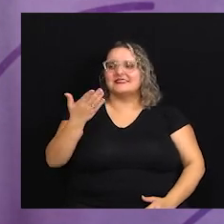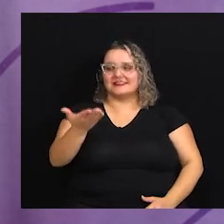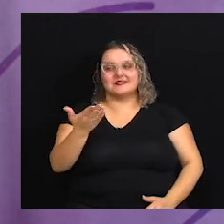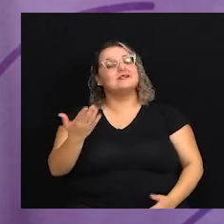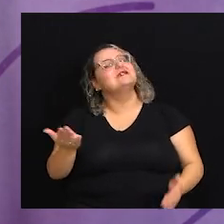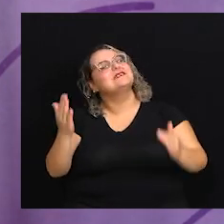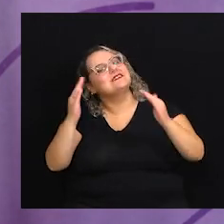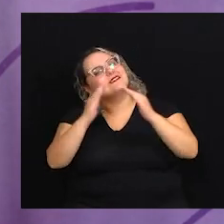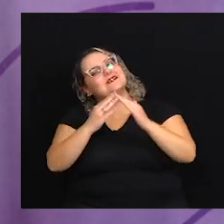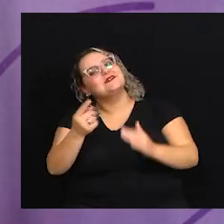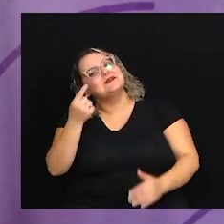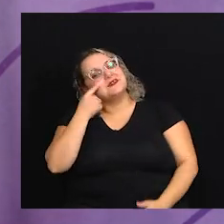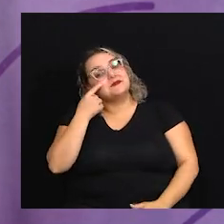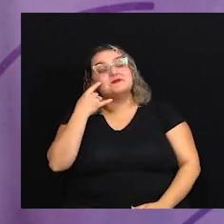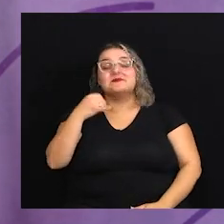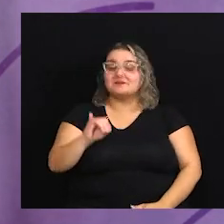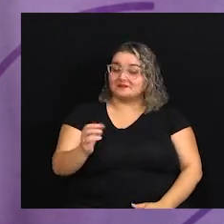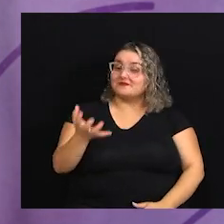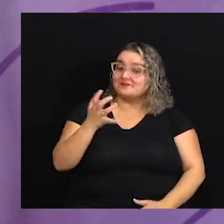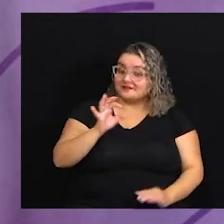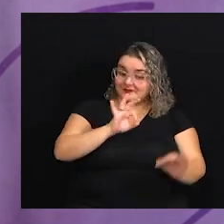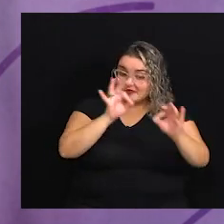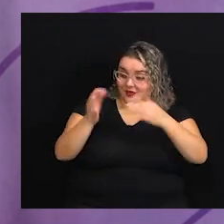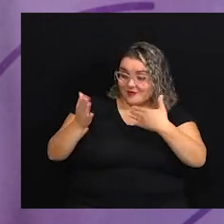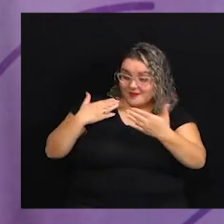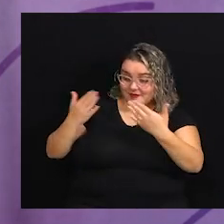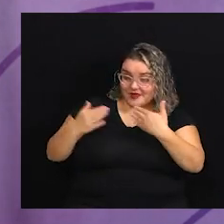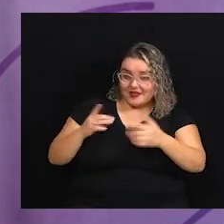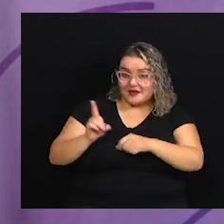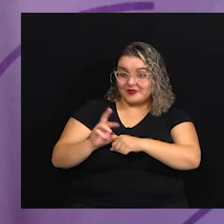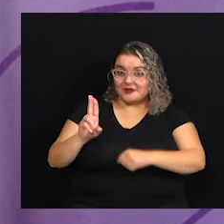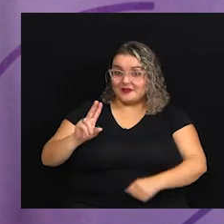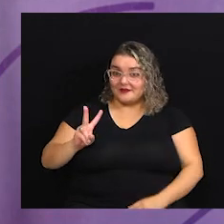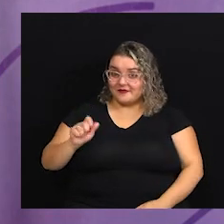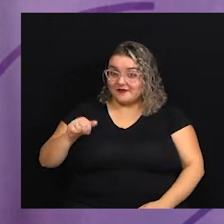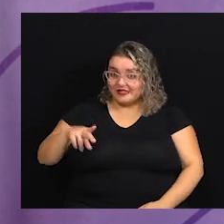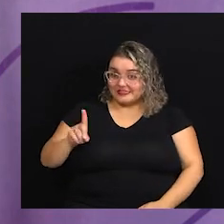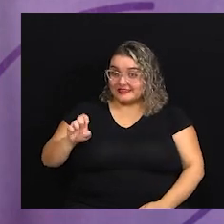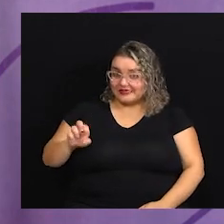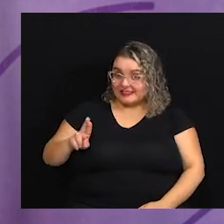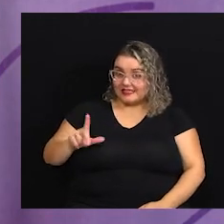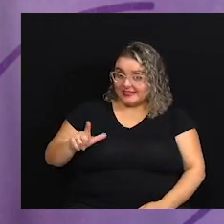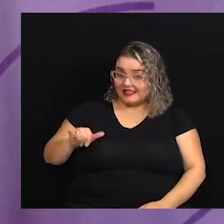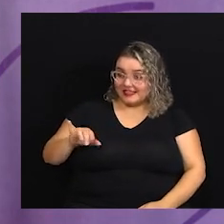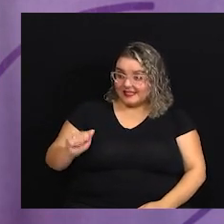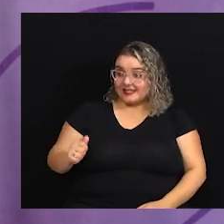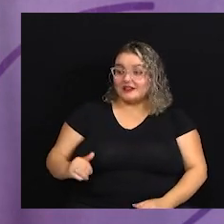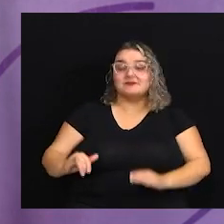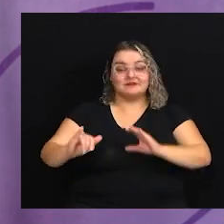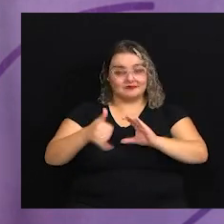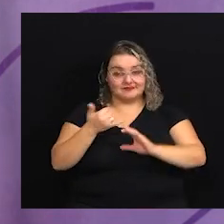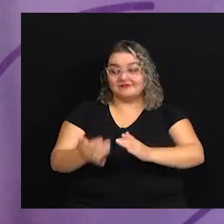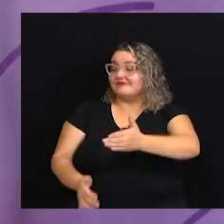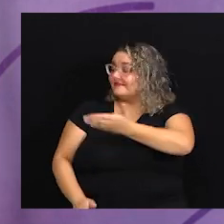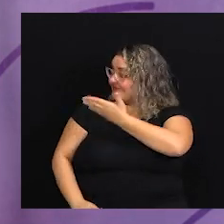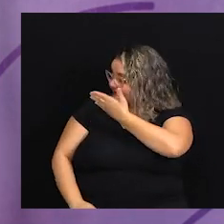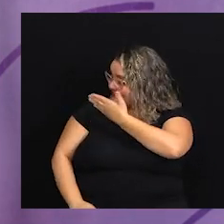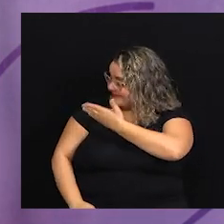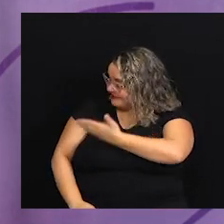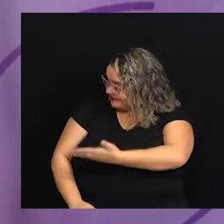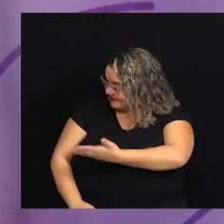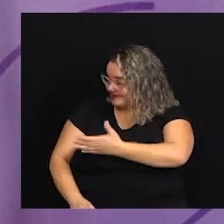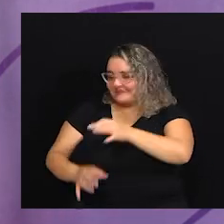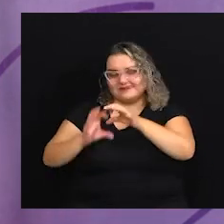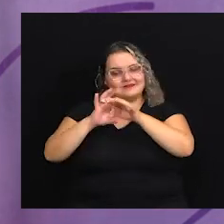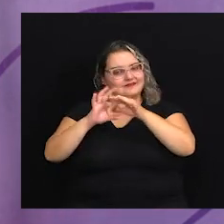viu? E você de casa, olha só, se quiser rever toda a minha conversa aqui com a doutora Wanderleia, é muito fácil, é só entrar no nosso YouTube,